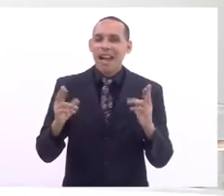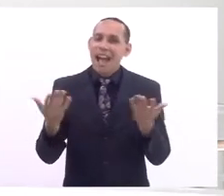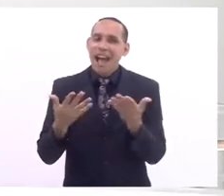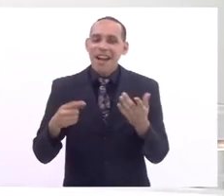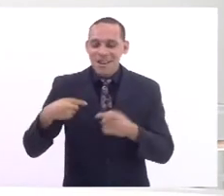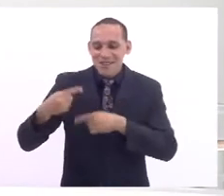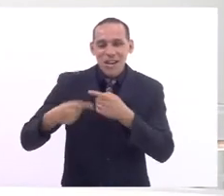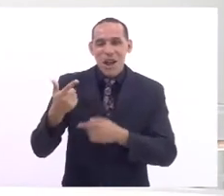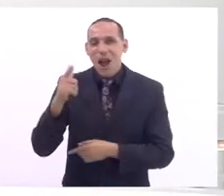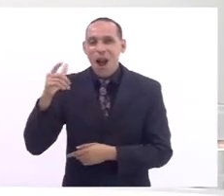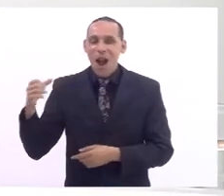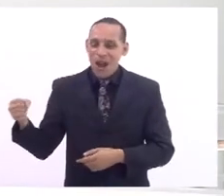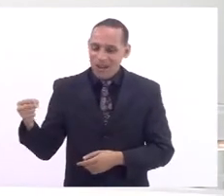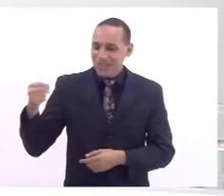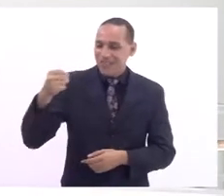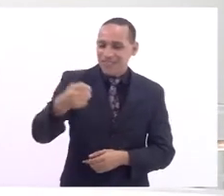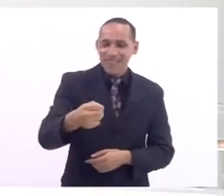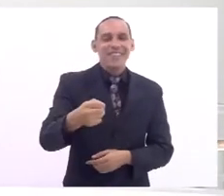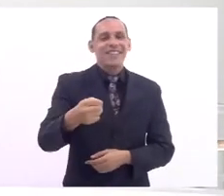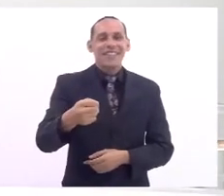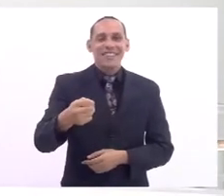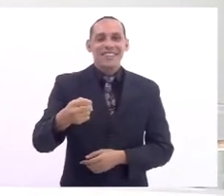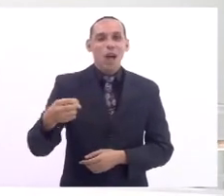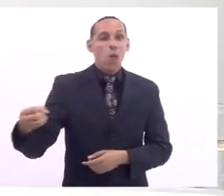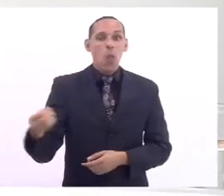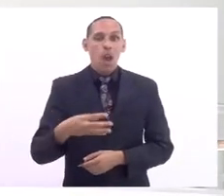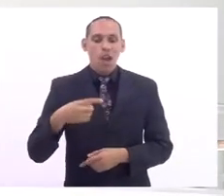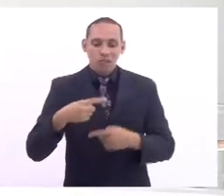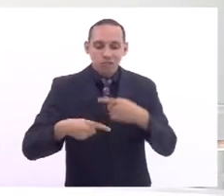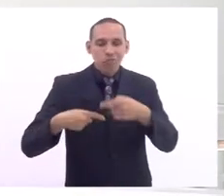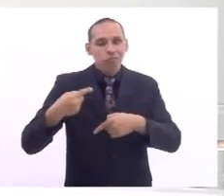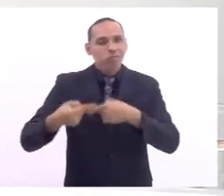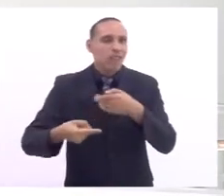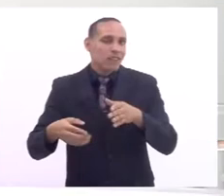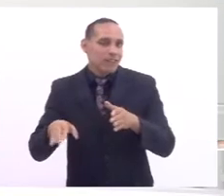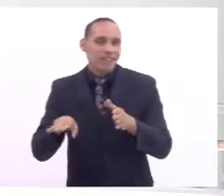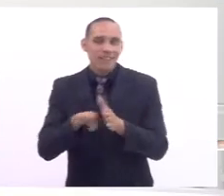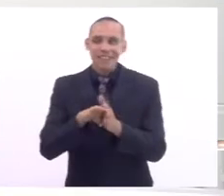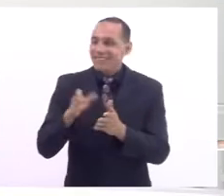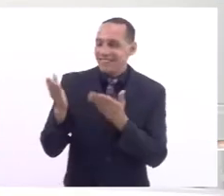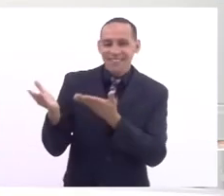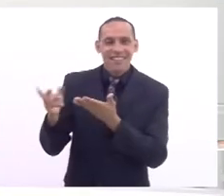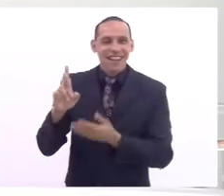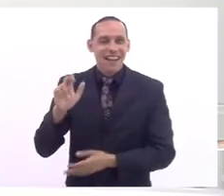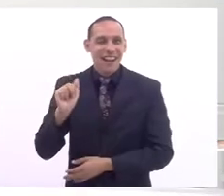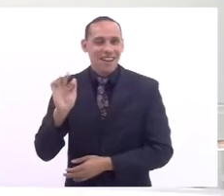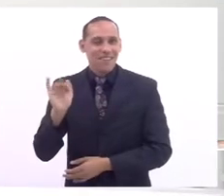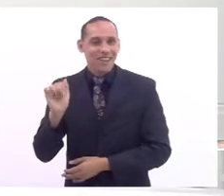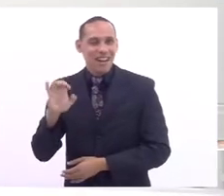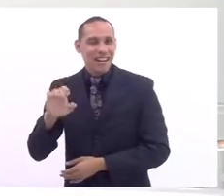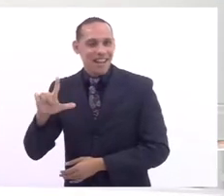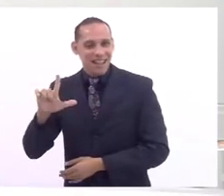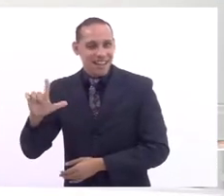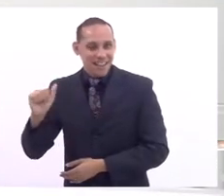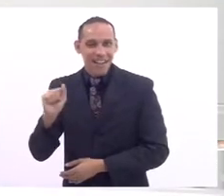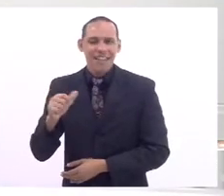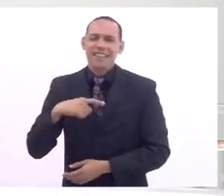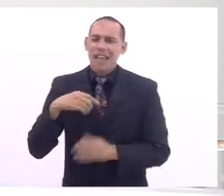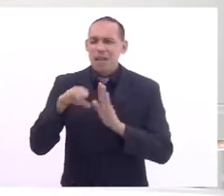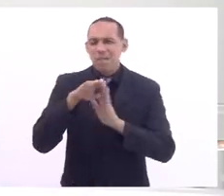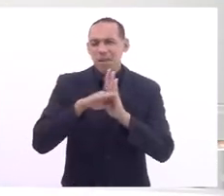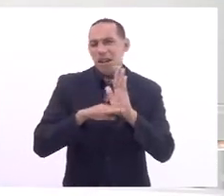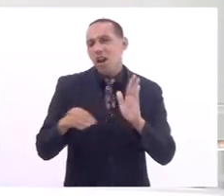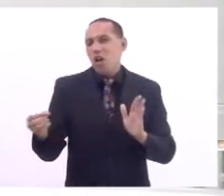de geração que eu imagino que as novas gerações que estão chegando aí como a Rafaela já trazem novas